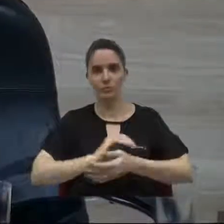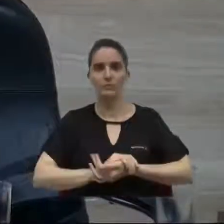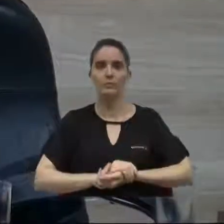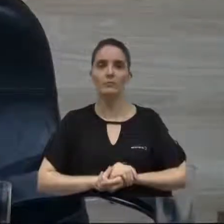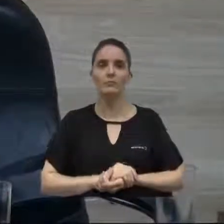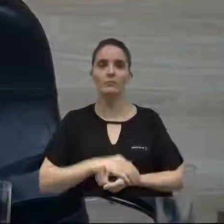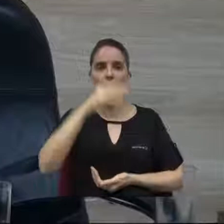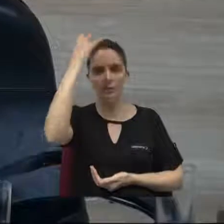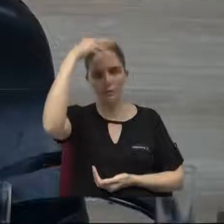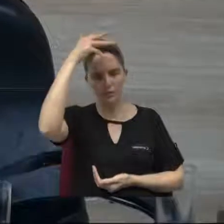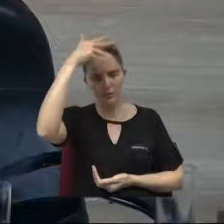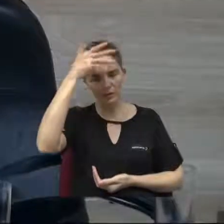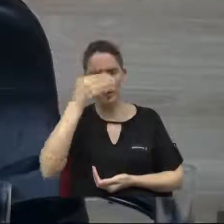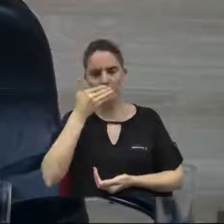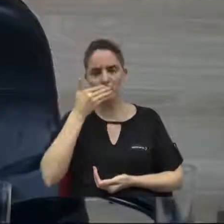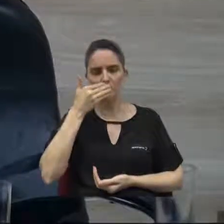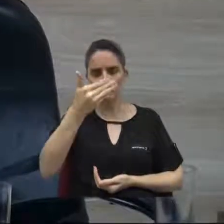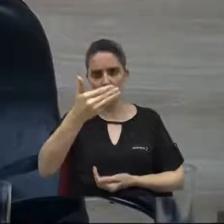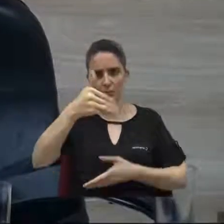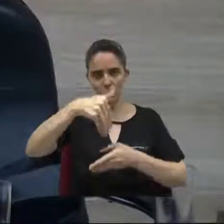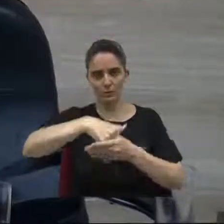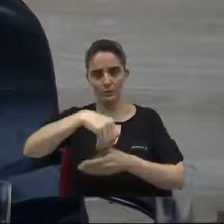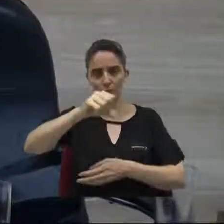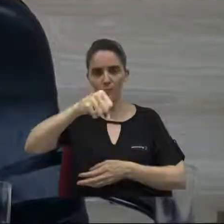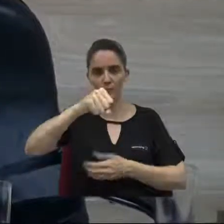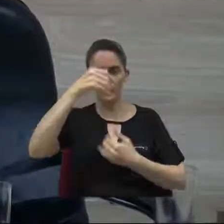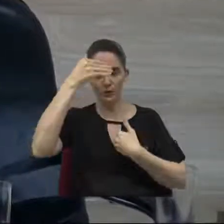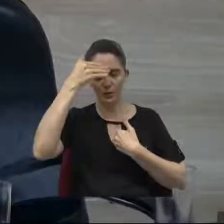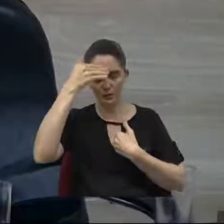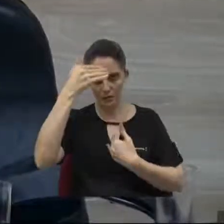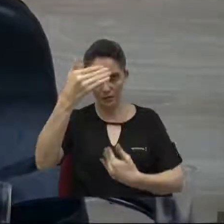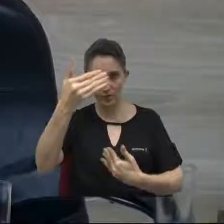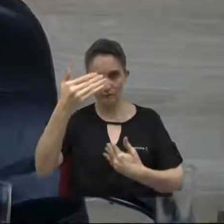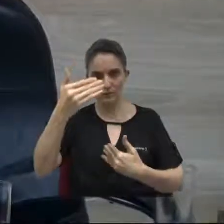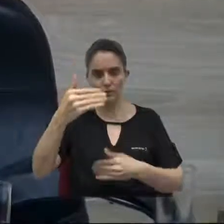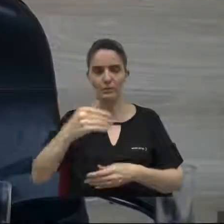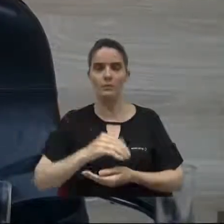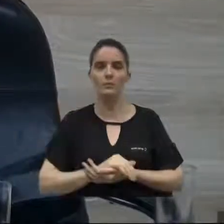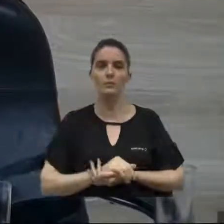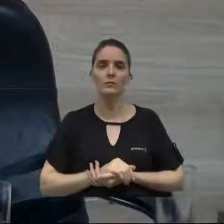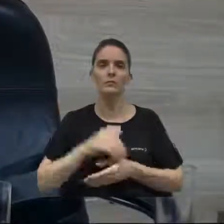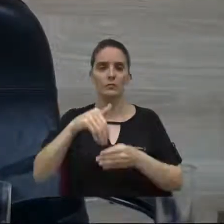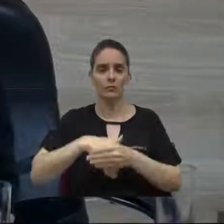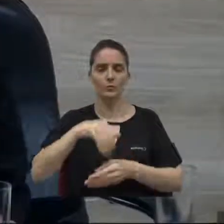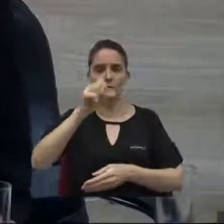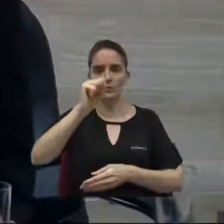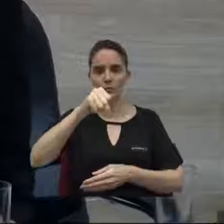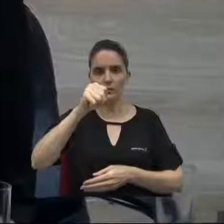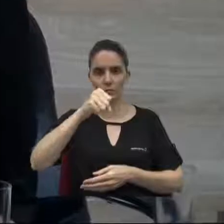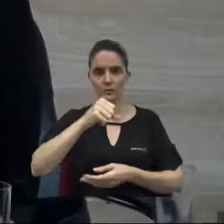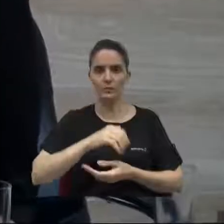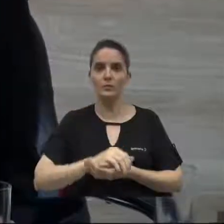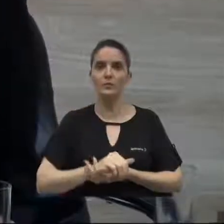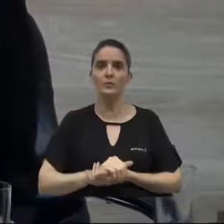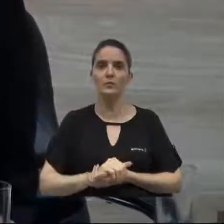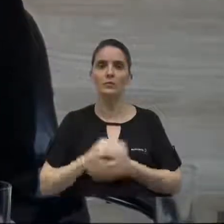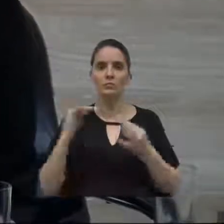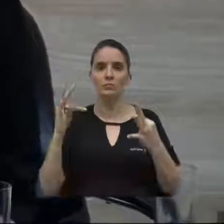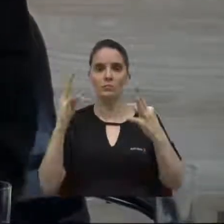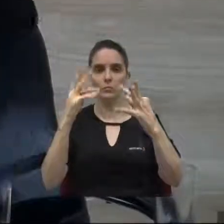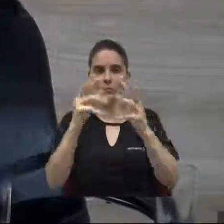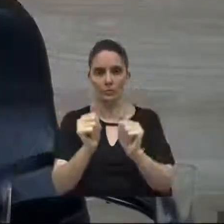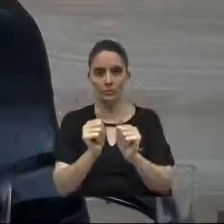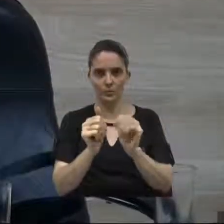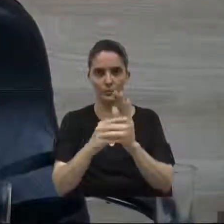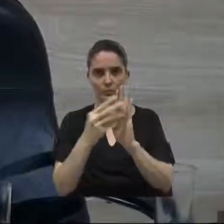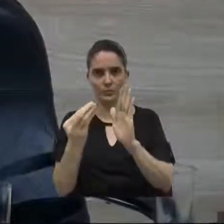que peço aos senhores e agradeço a votação favorável de todos na